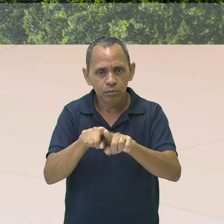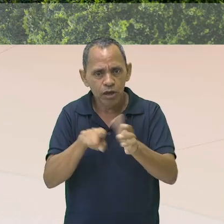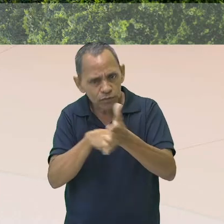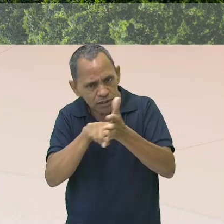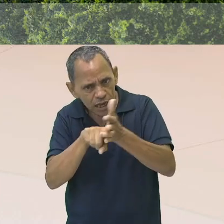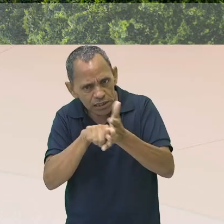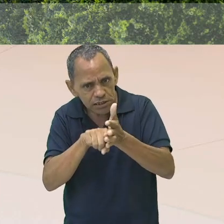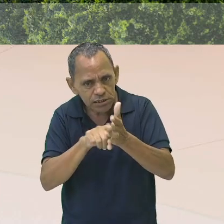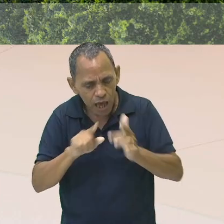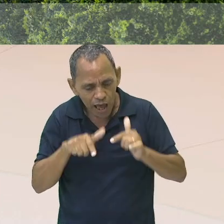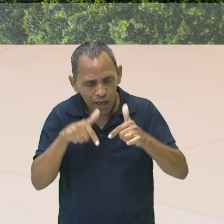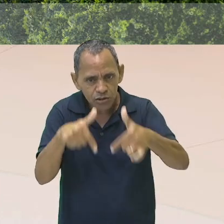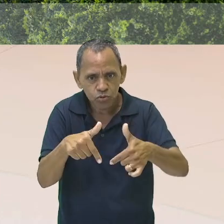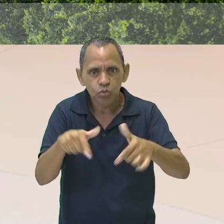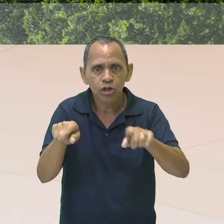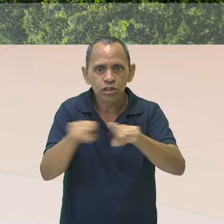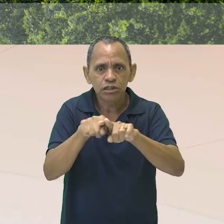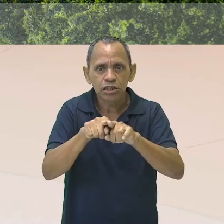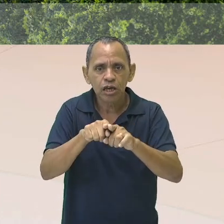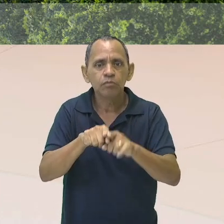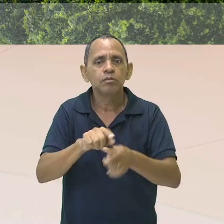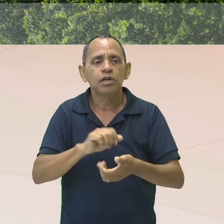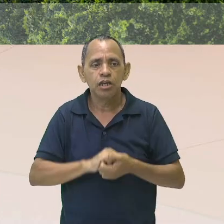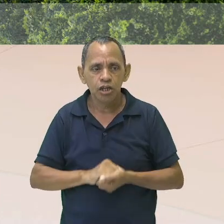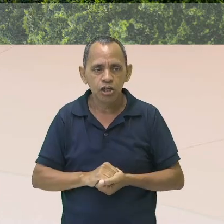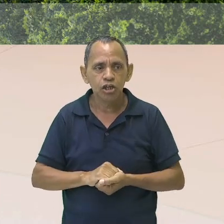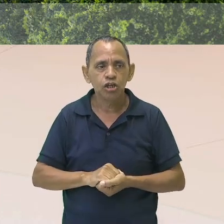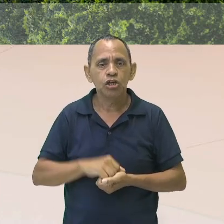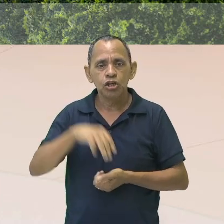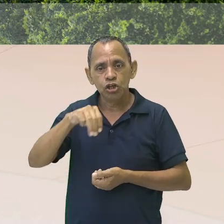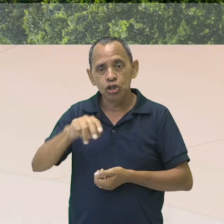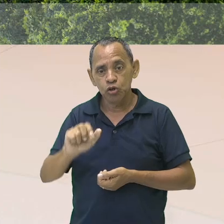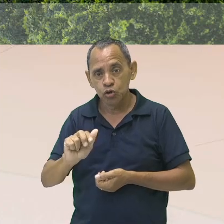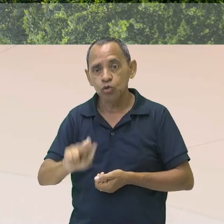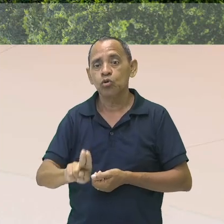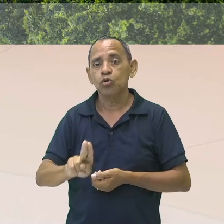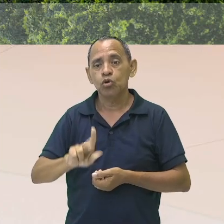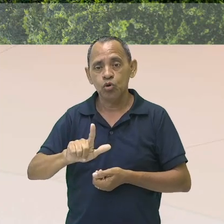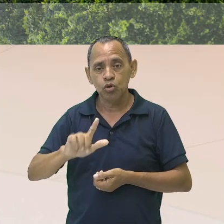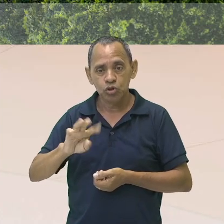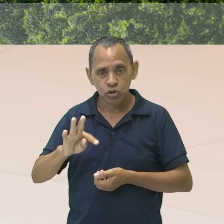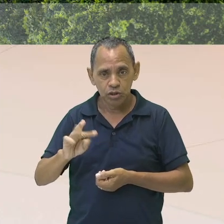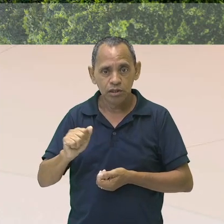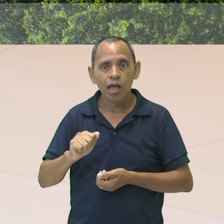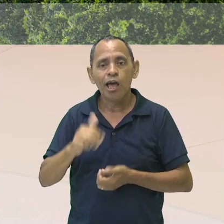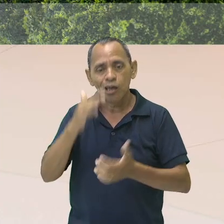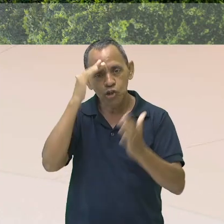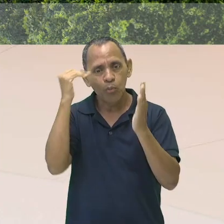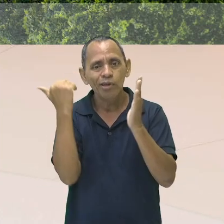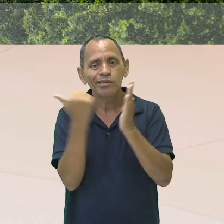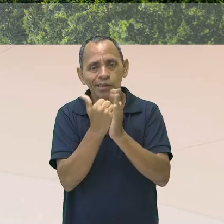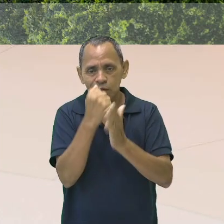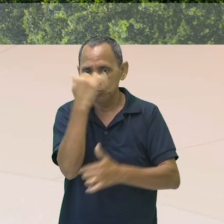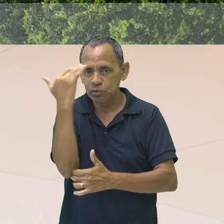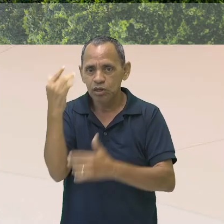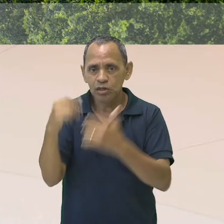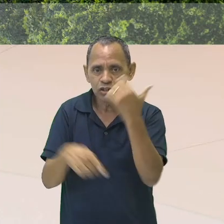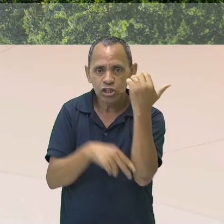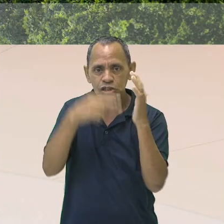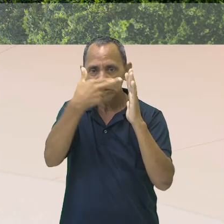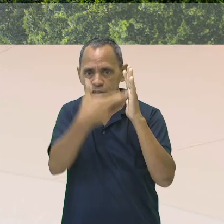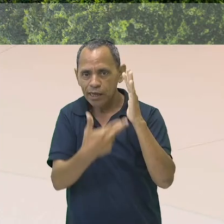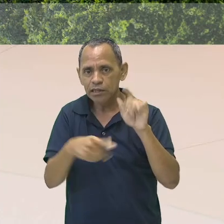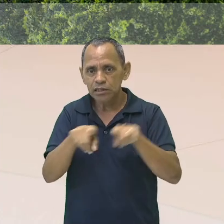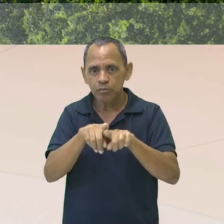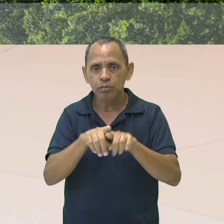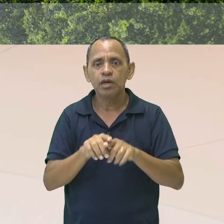Fiscaliza, atua, multa quem não respeita o meio ambiente. E, além disso, eles promovem ali,